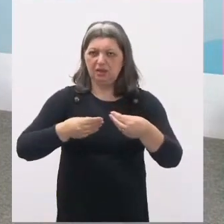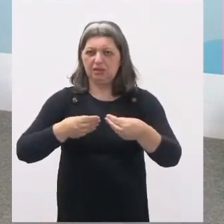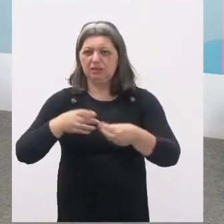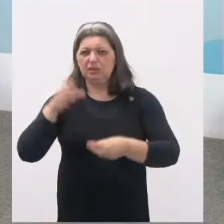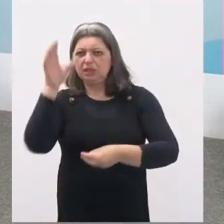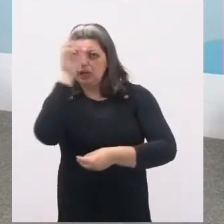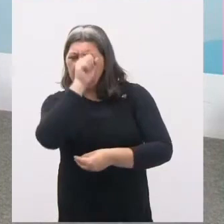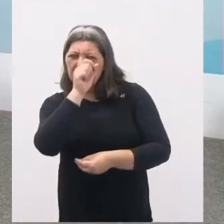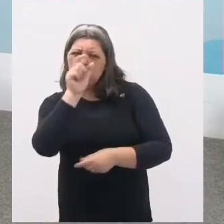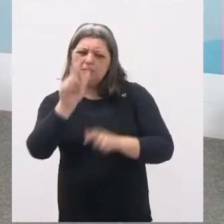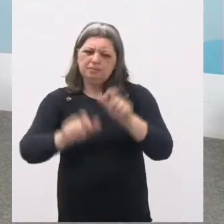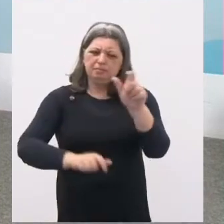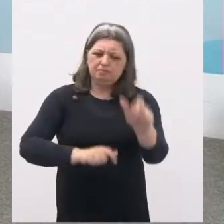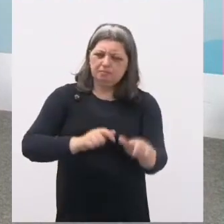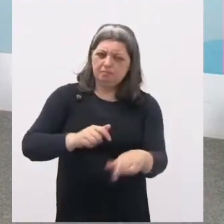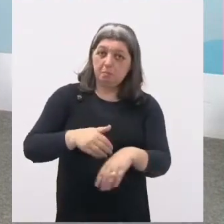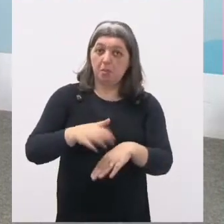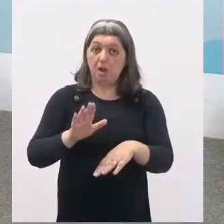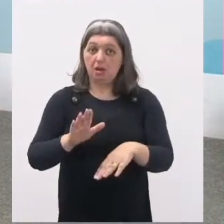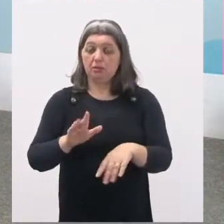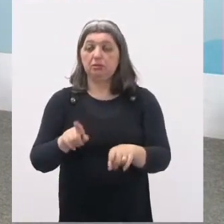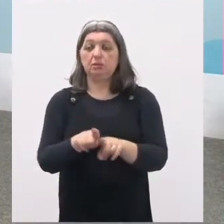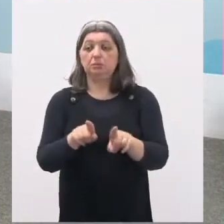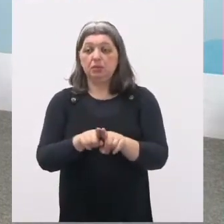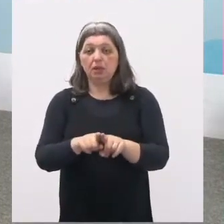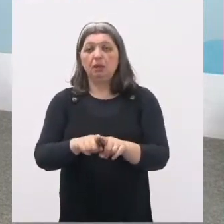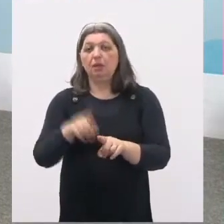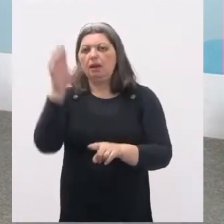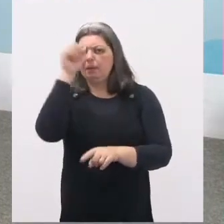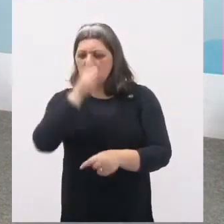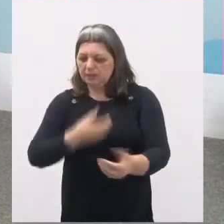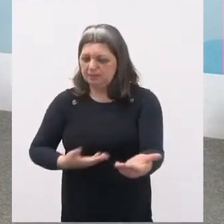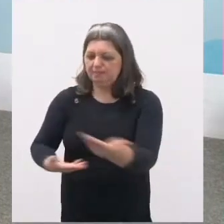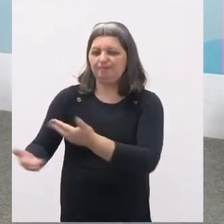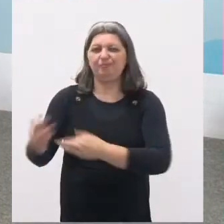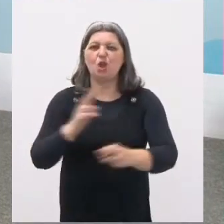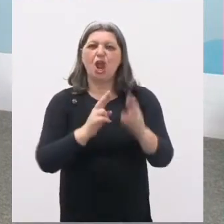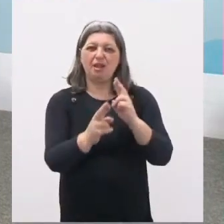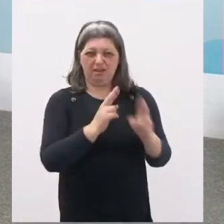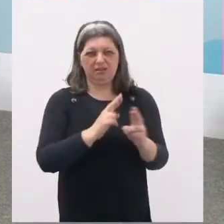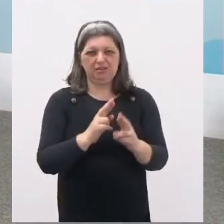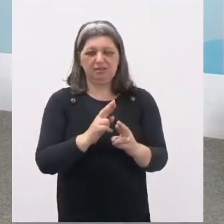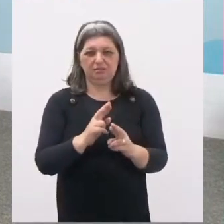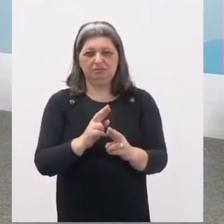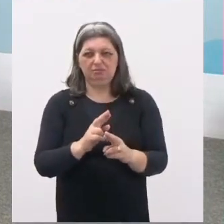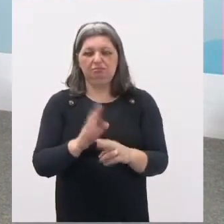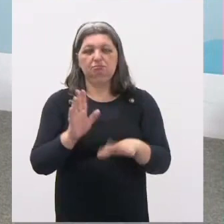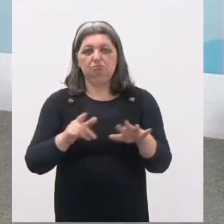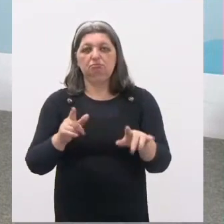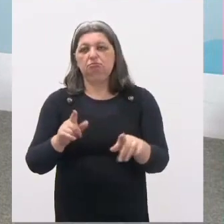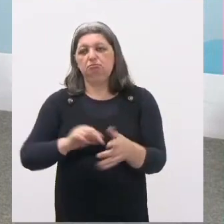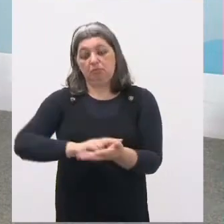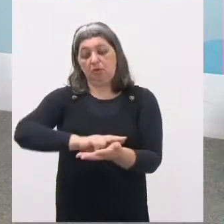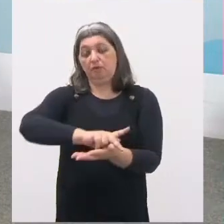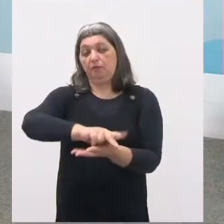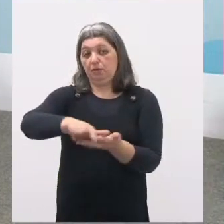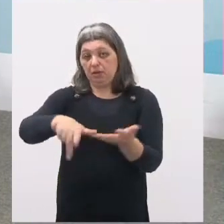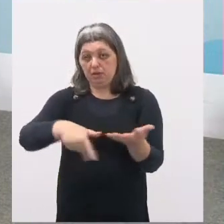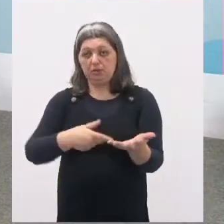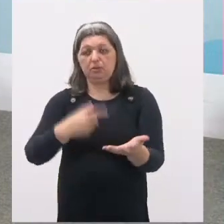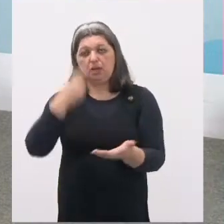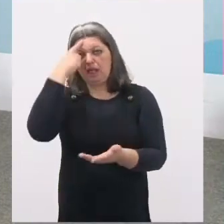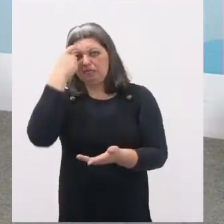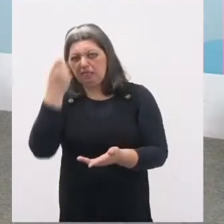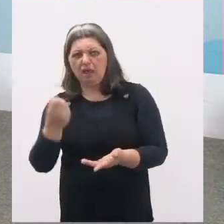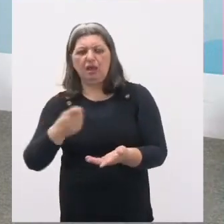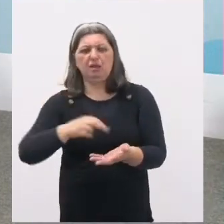a ser também um pouquinho maior, agora aprender a conviver essa relação. Você vê que a gente trabalha com questões diversas em relação a